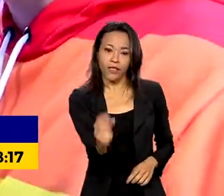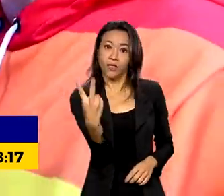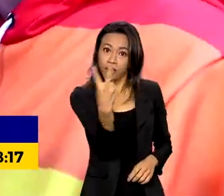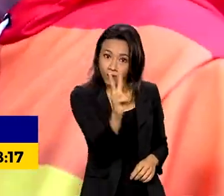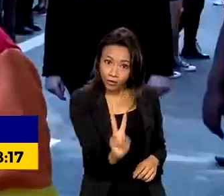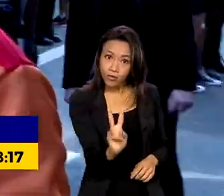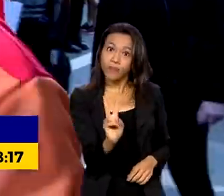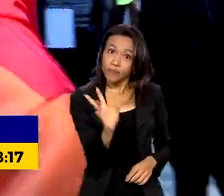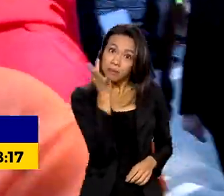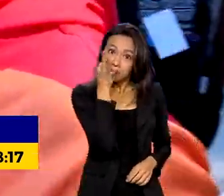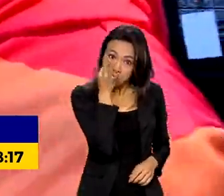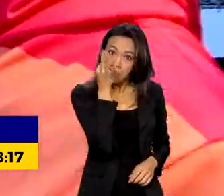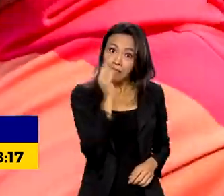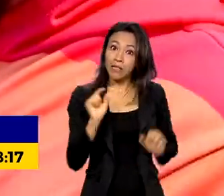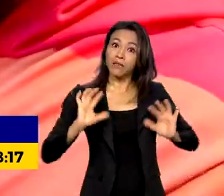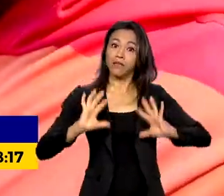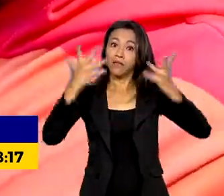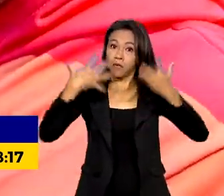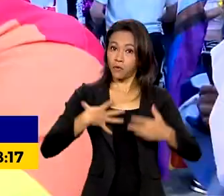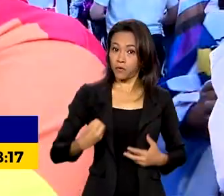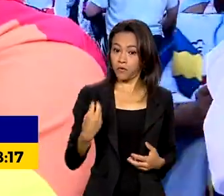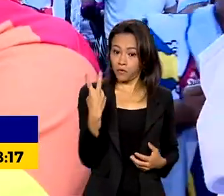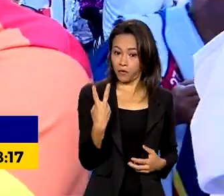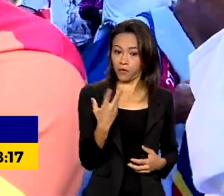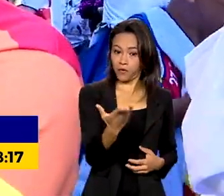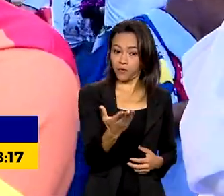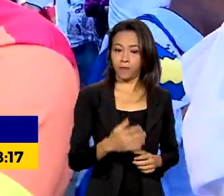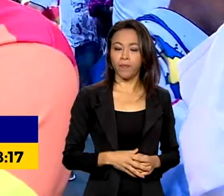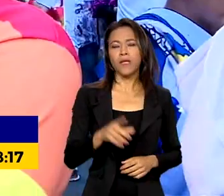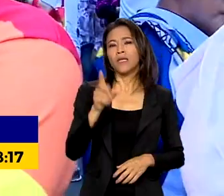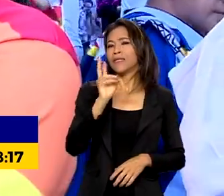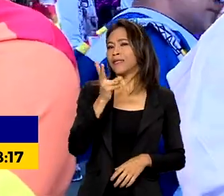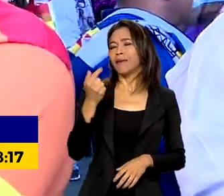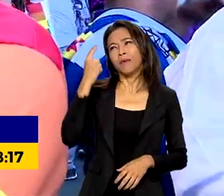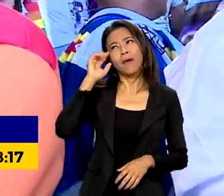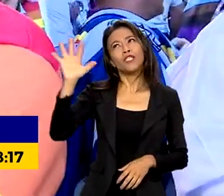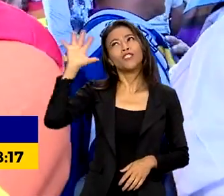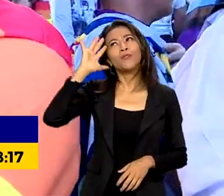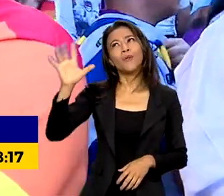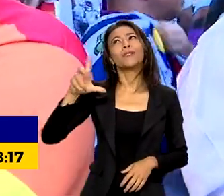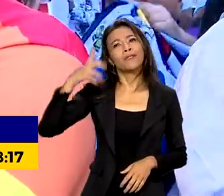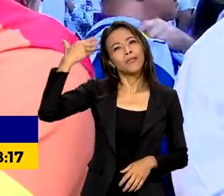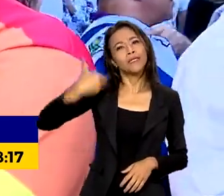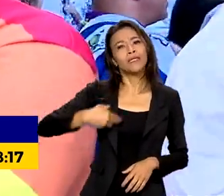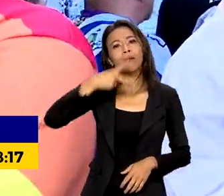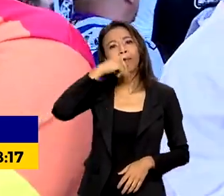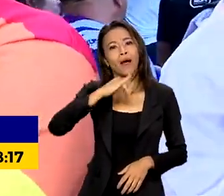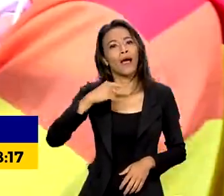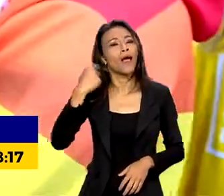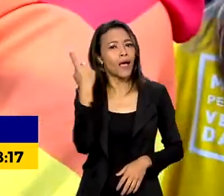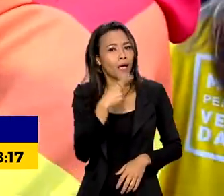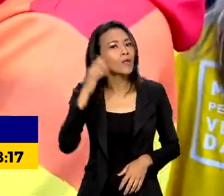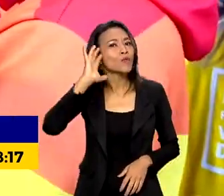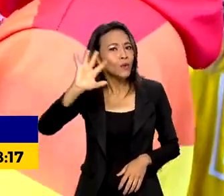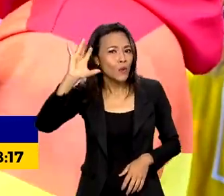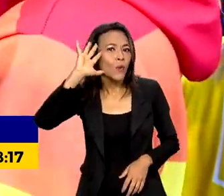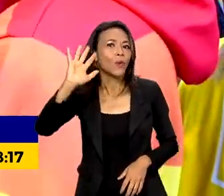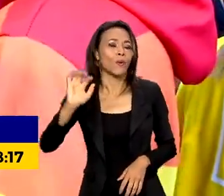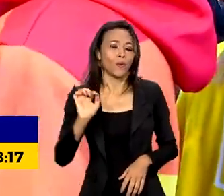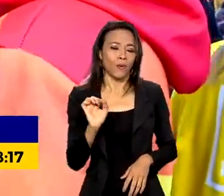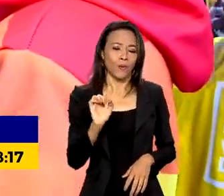de comparecer e festejar os filhos. Desde o primeiro momento a gente imaginou ser pais, era o nosso sonho. Depois